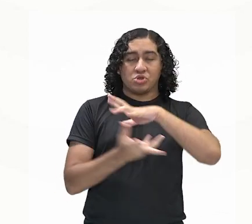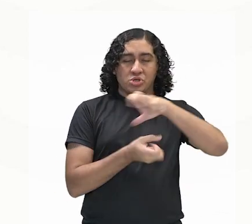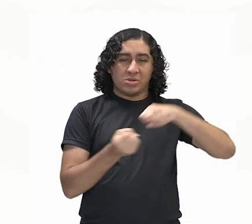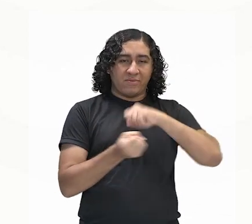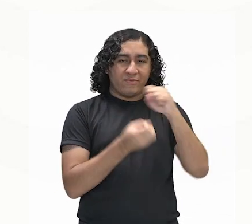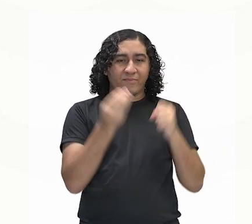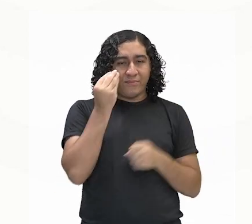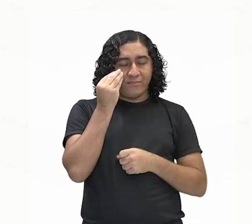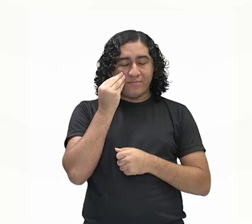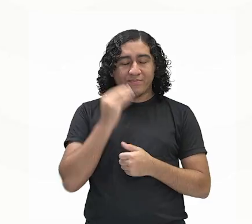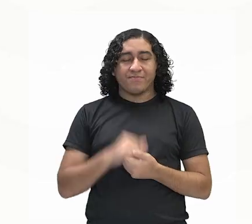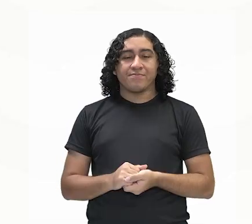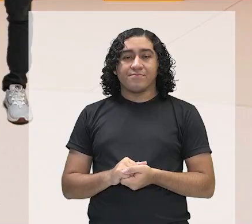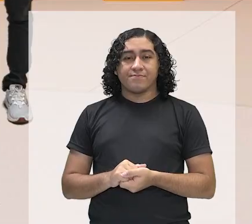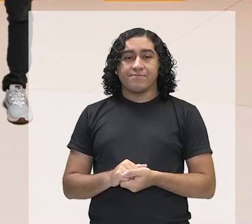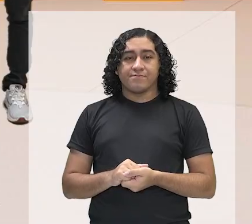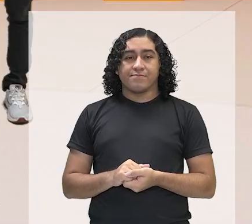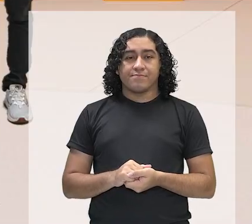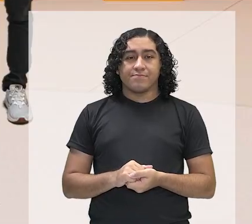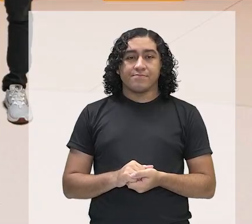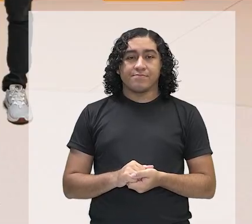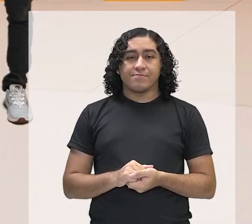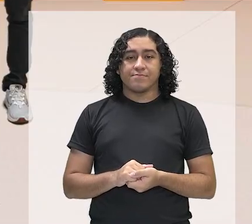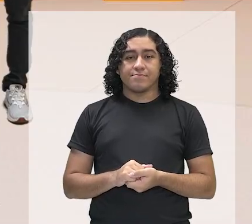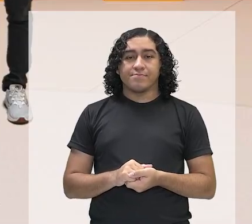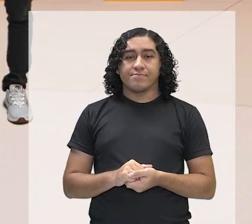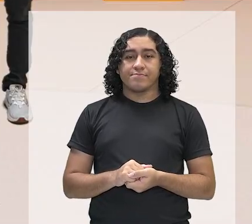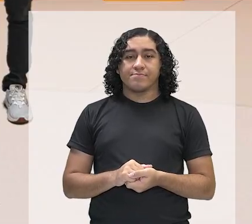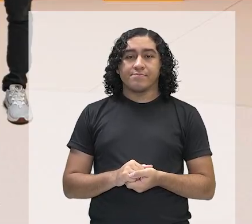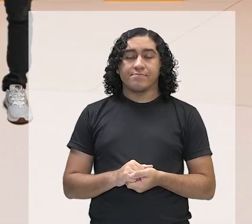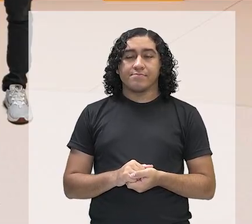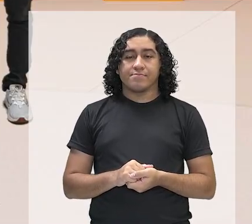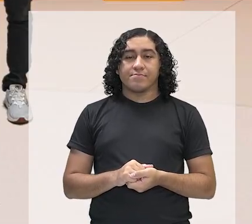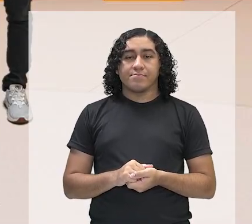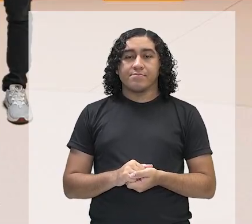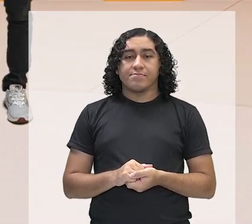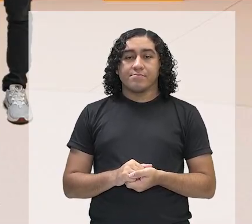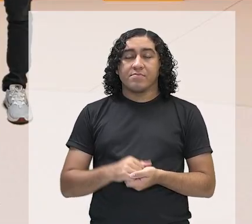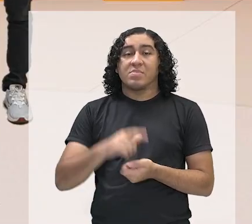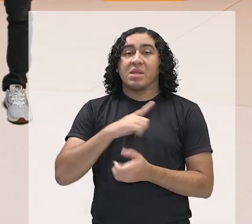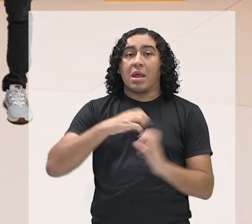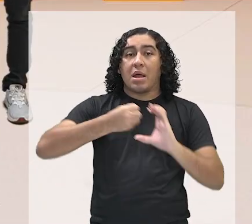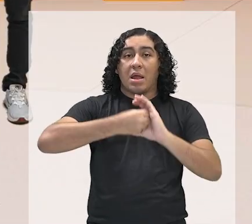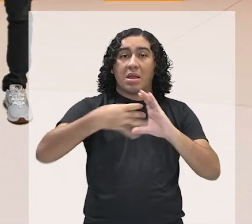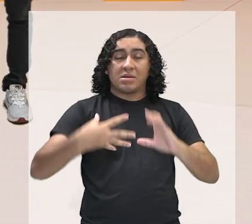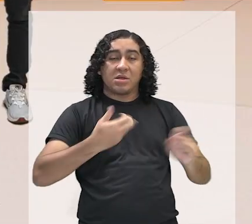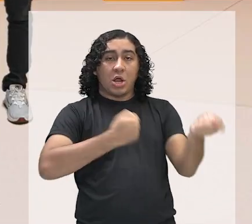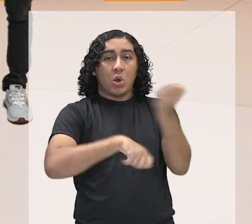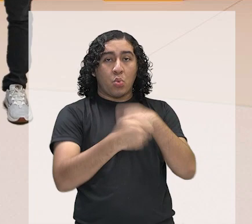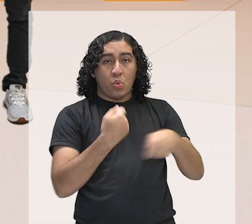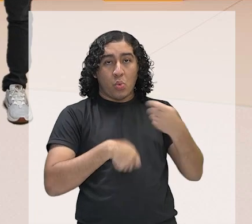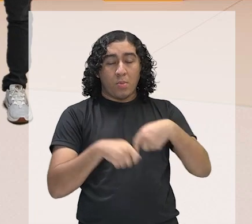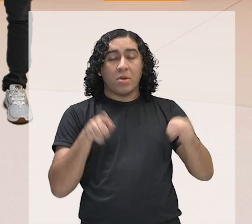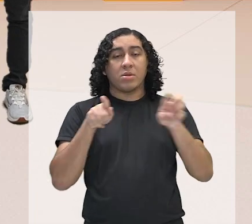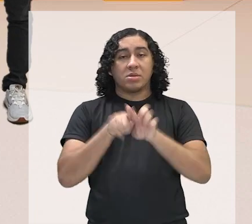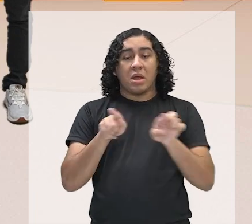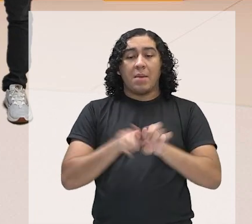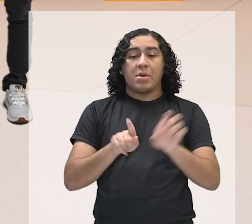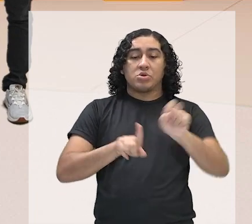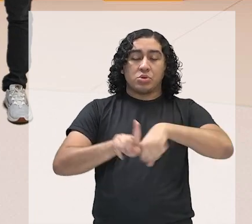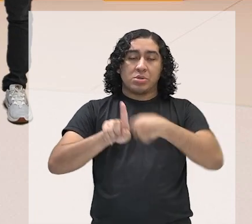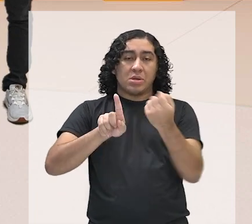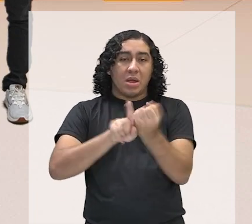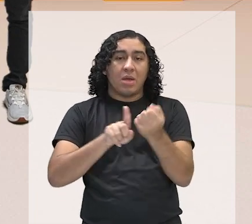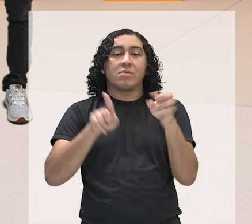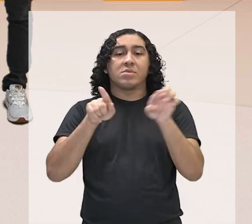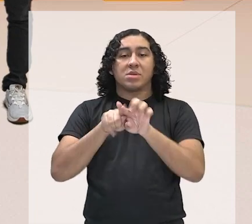comigo. Esse tripé, ele envolve ali as questões de ordem econômica, de ordem social